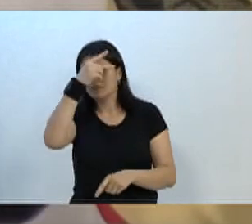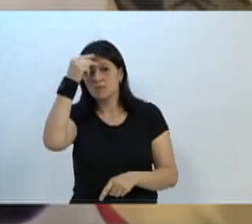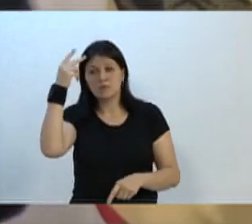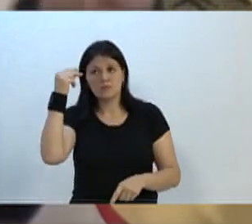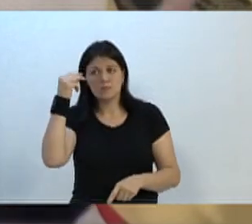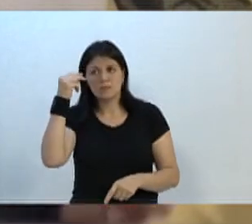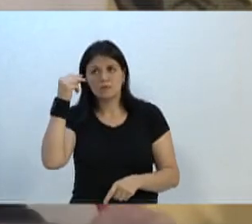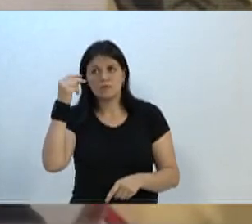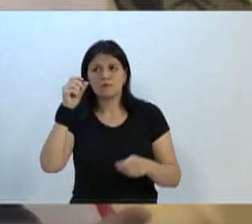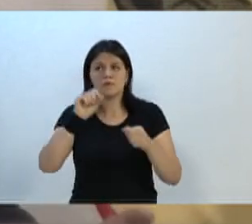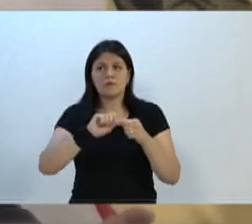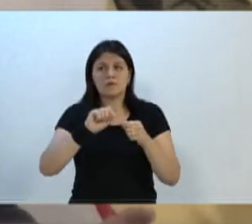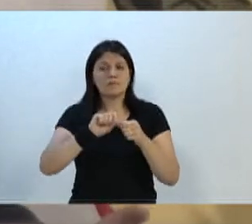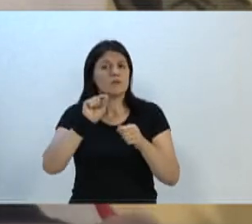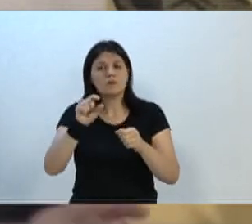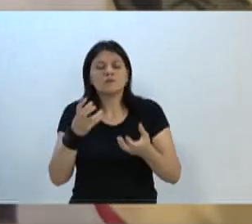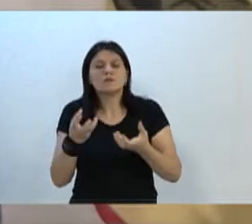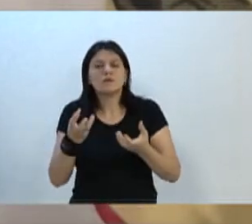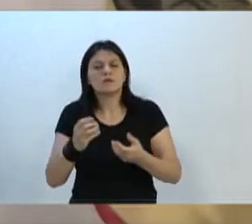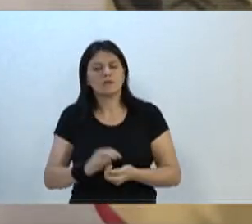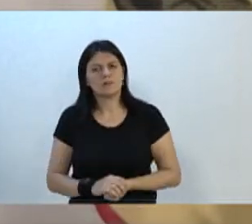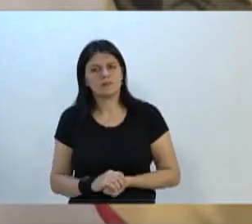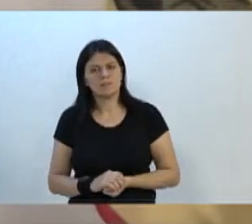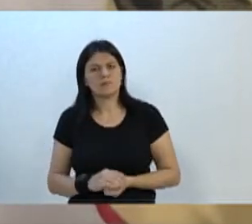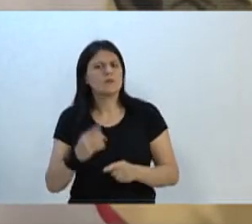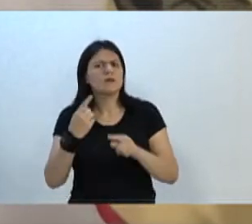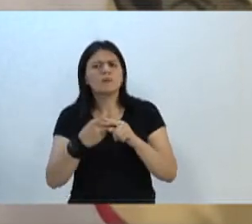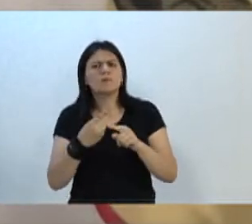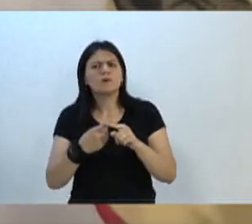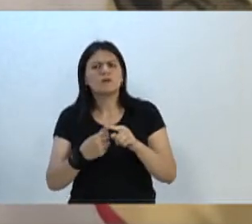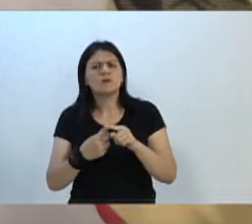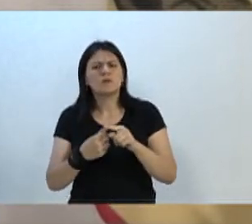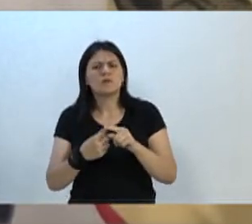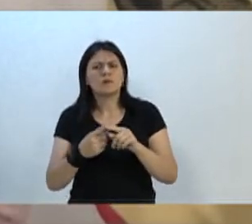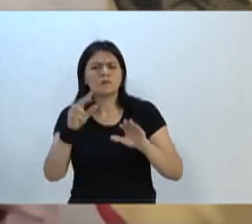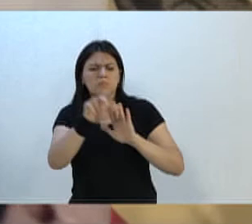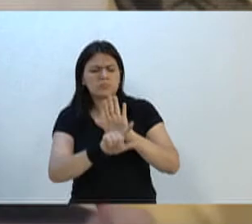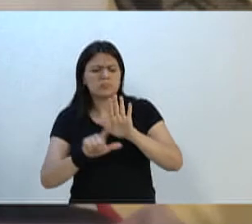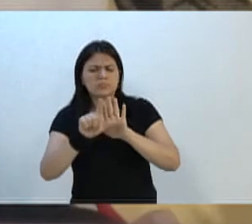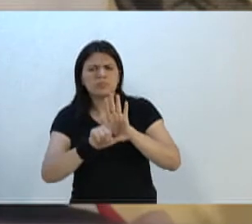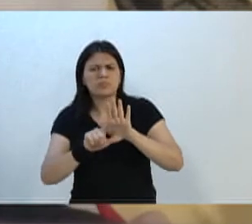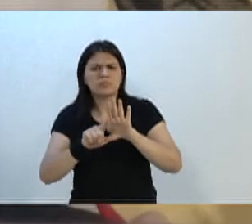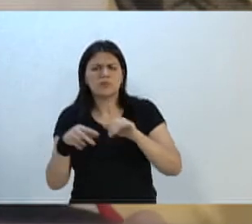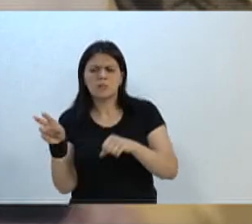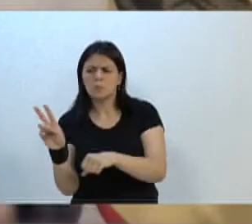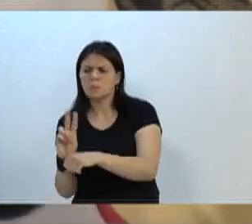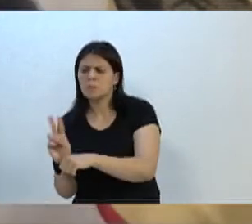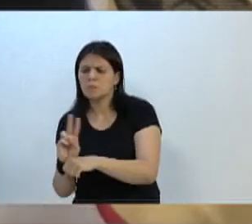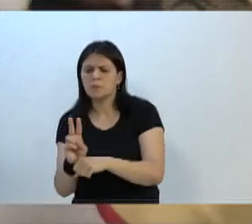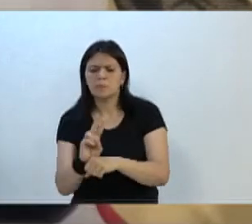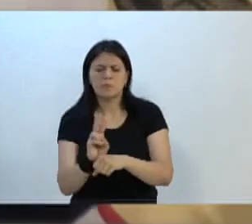faz o que quer e por que que o legislativo não investiga